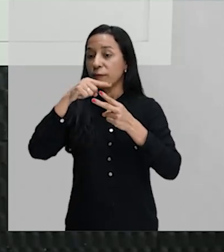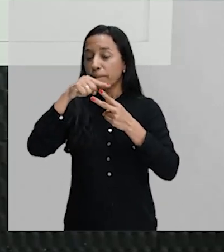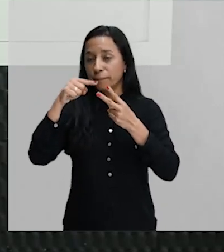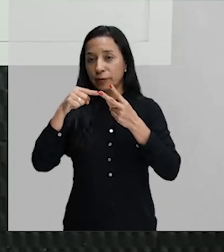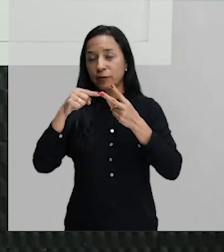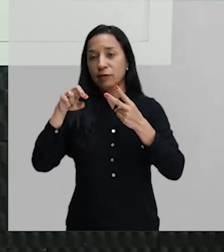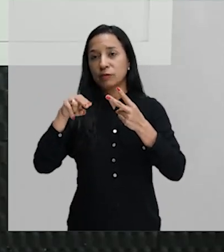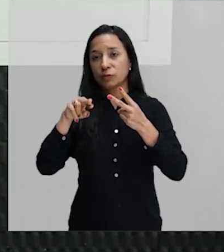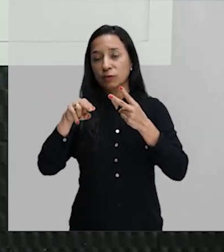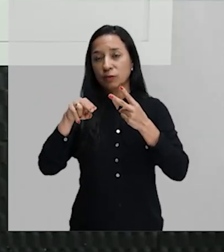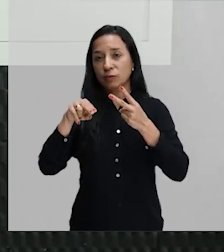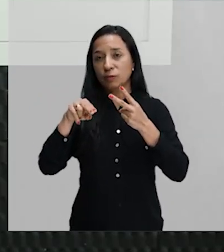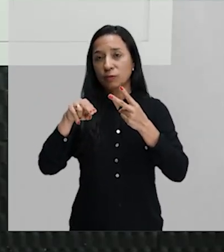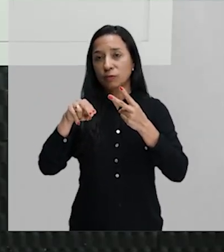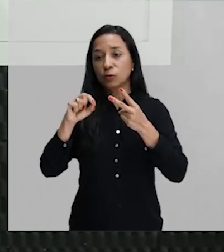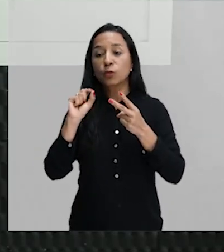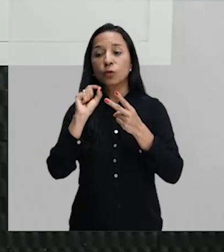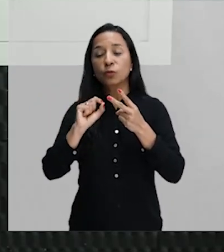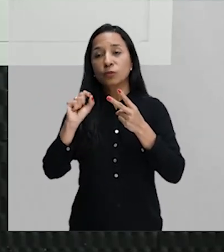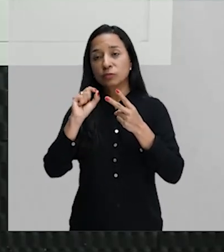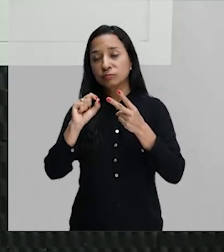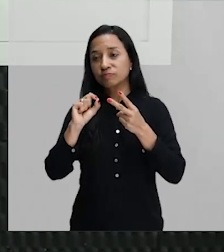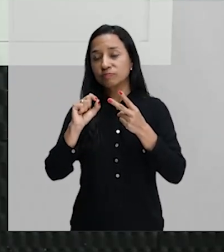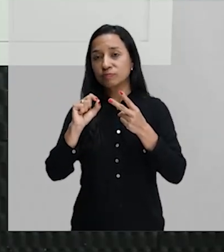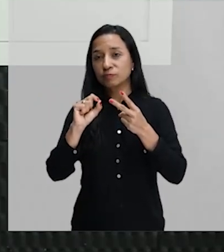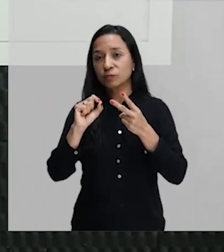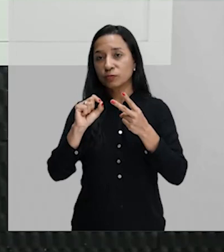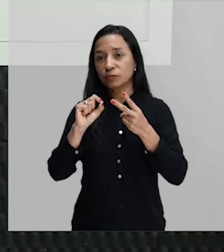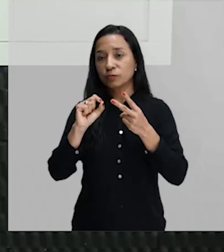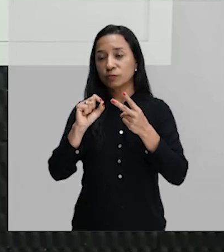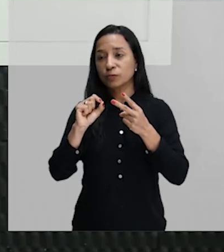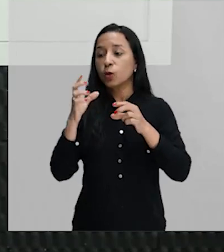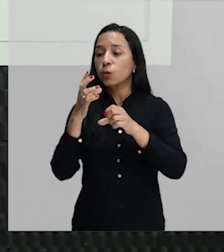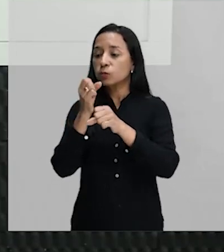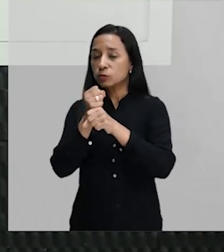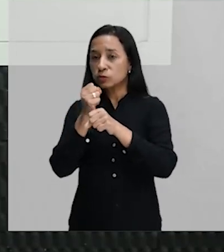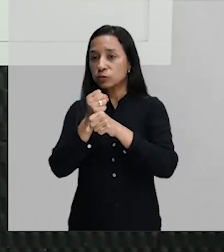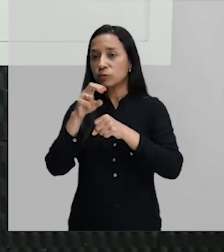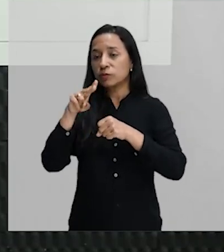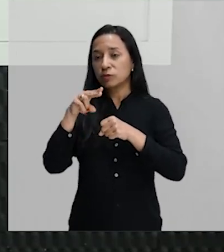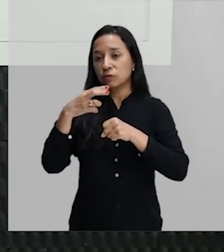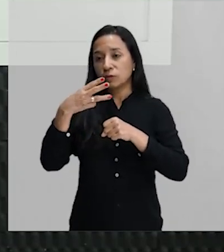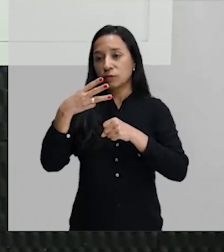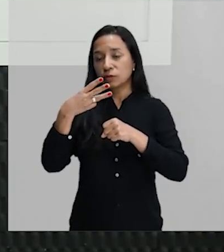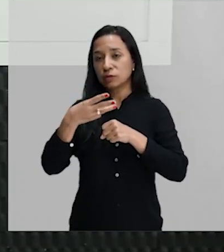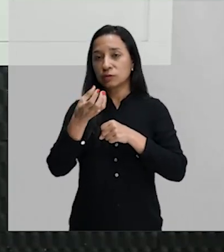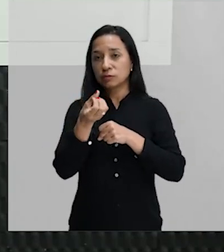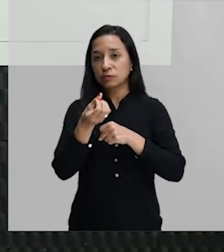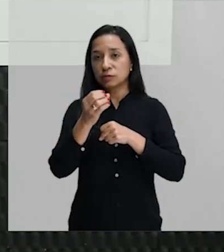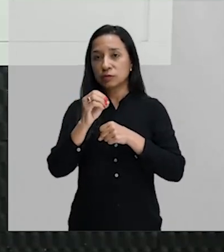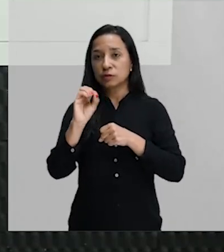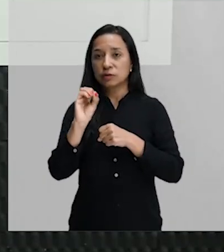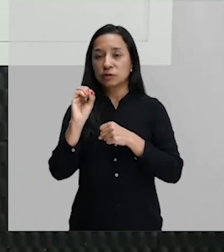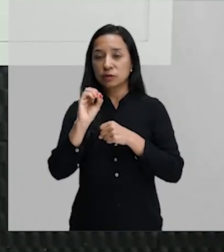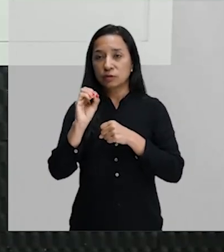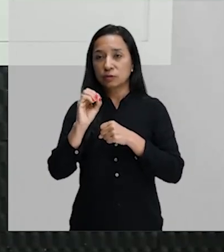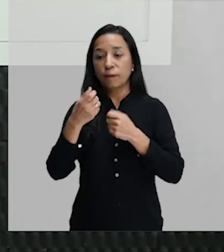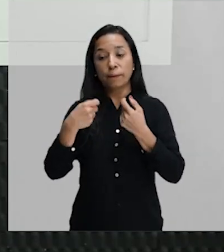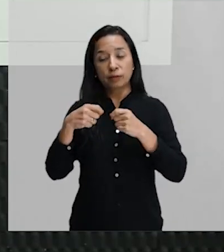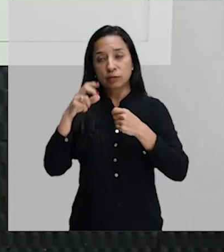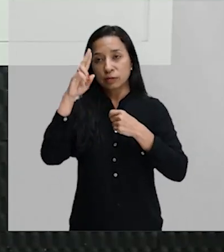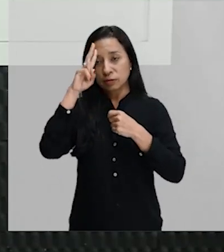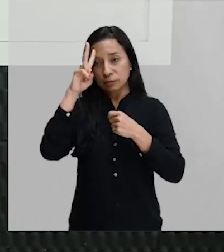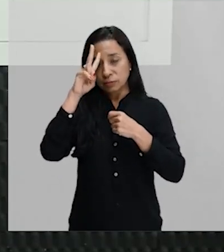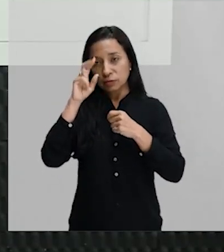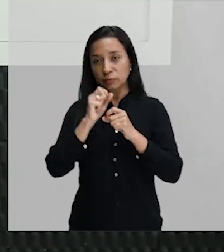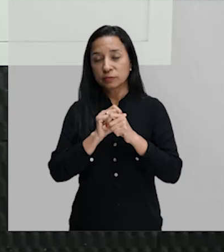arcos replementares são arcos cuja soma é 360. Isso a gente tem que lembrar.